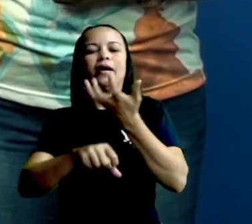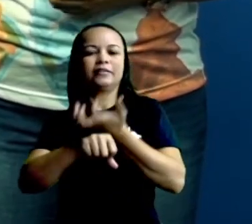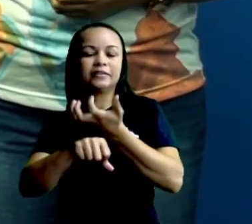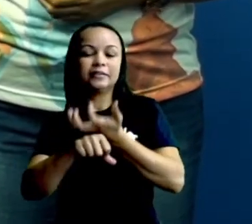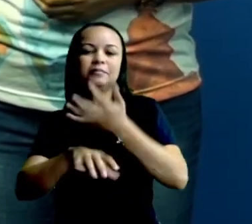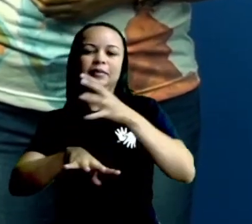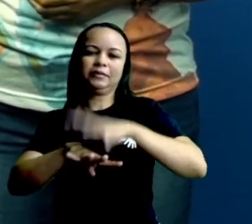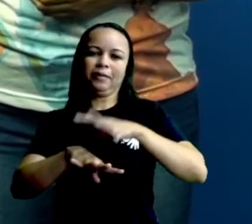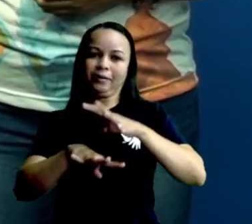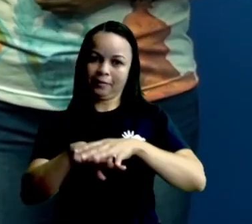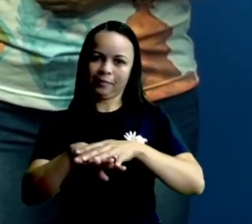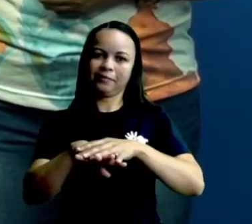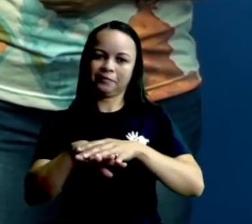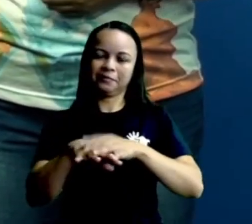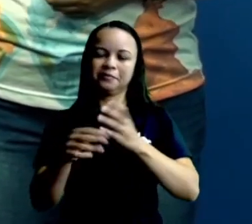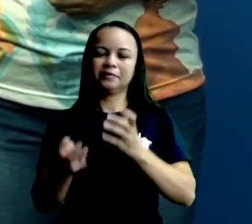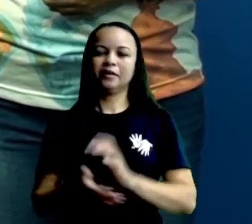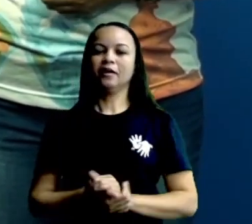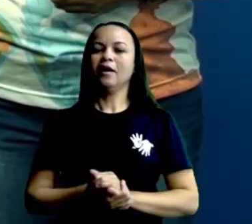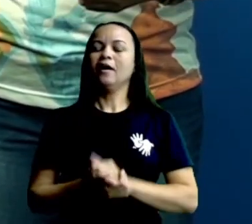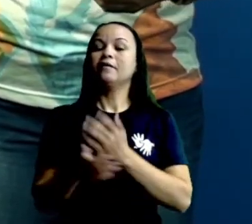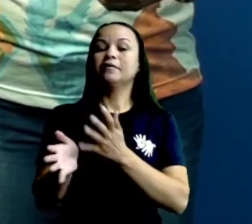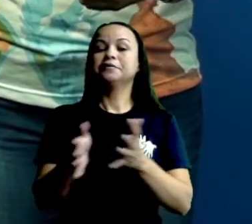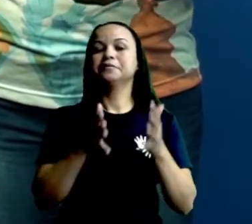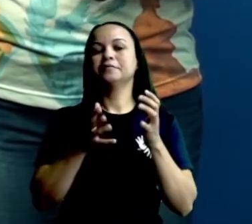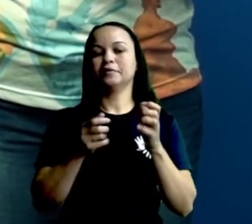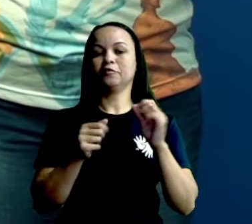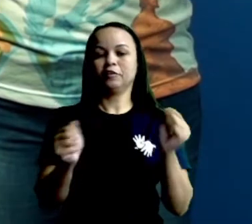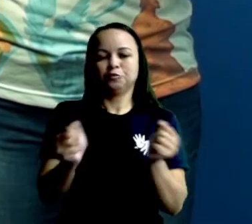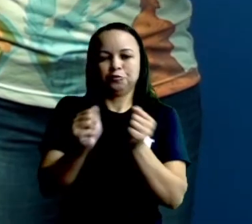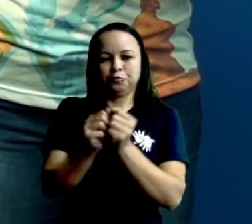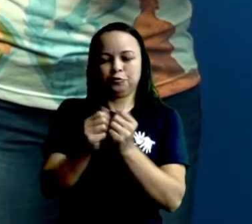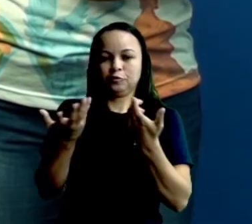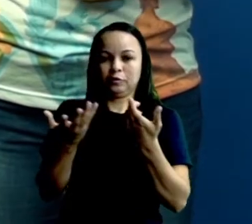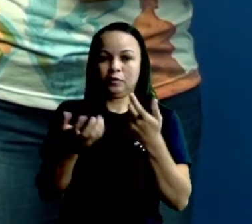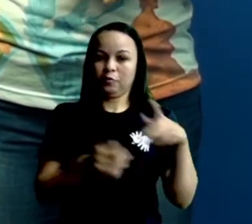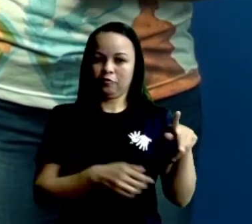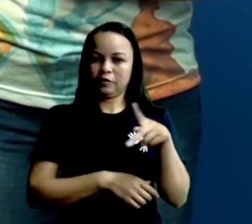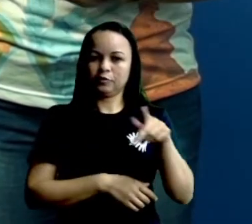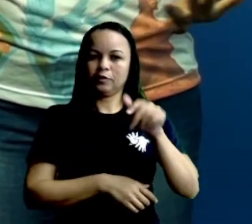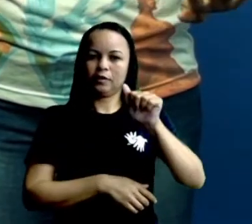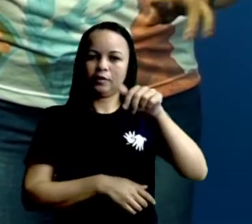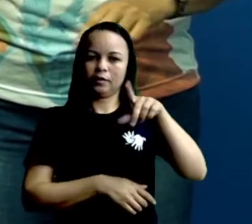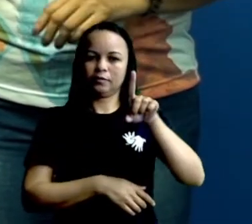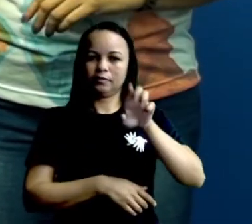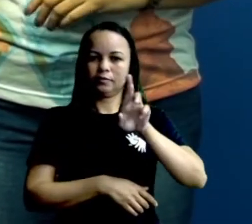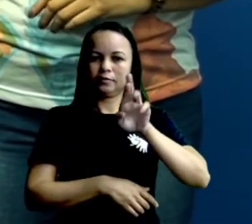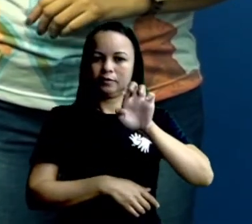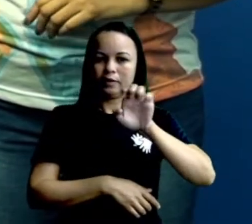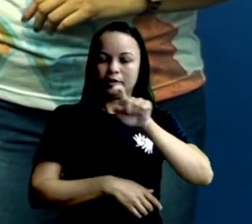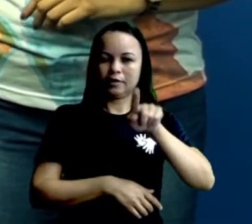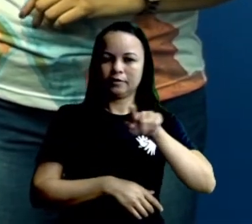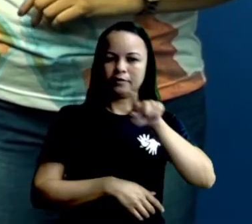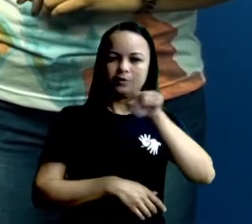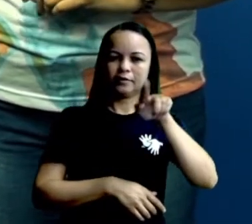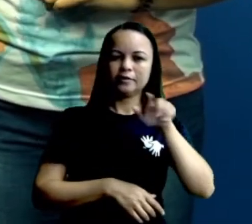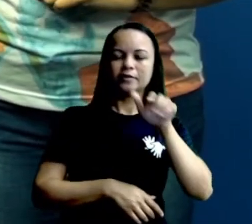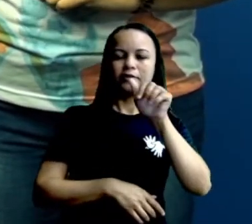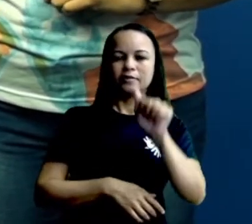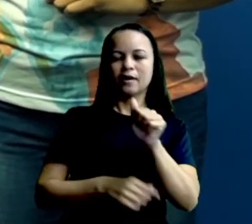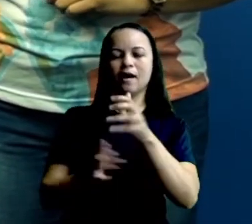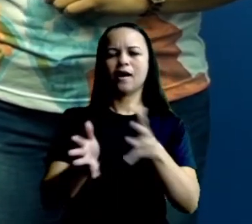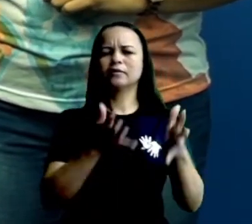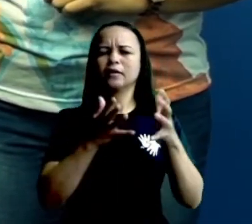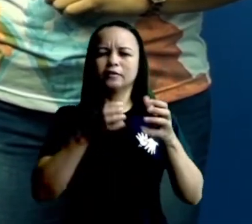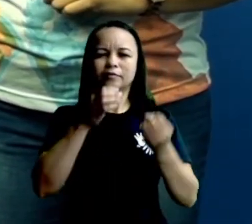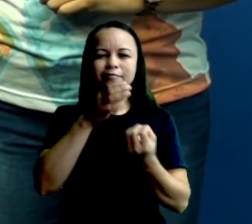de matemática. Então, vem comigo, porque eu, Andresa Sacramento, quero continuar desvendando os mistérios